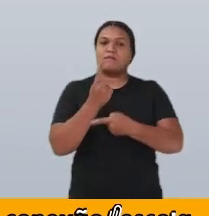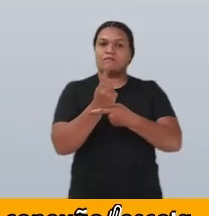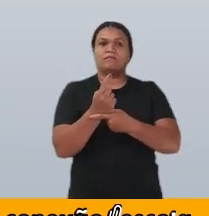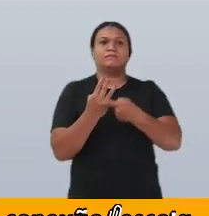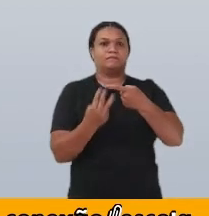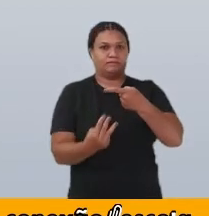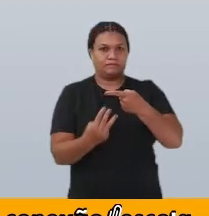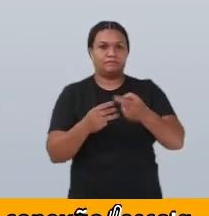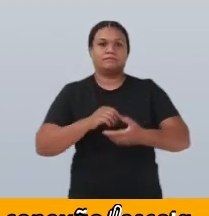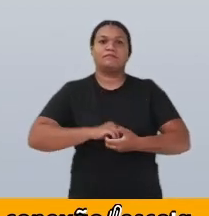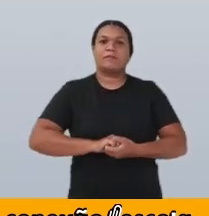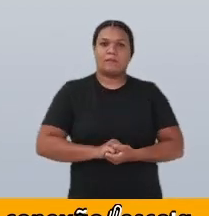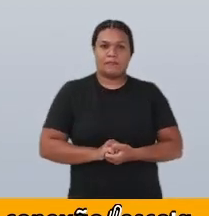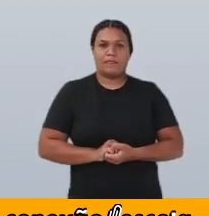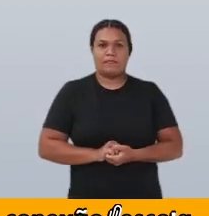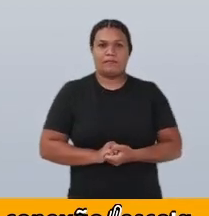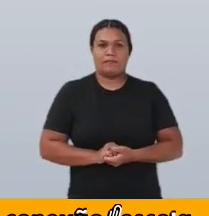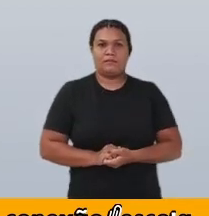1/3.